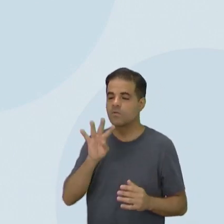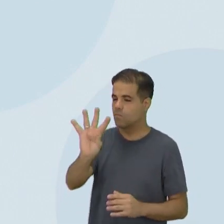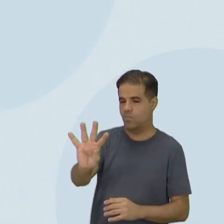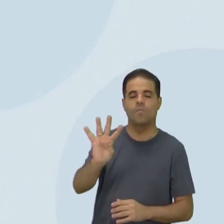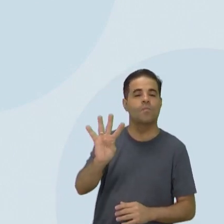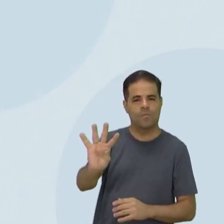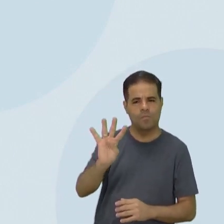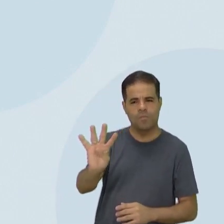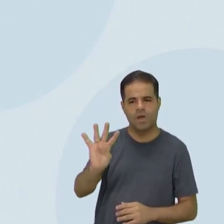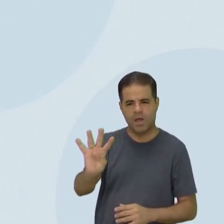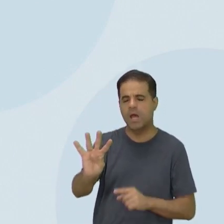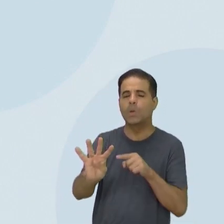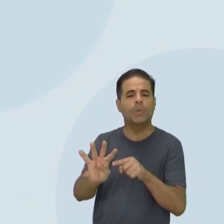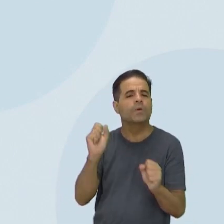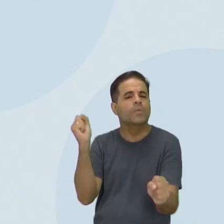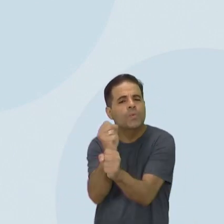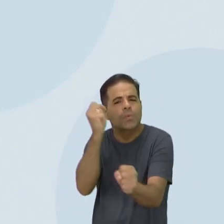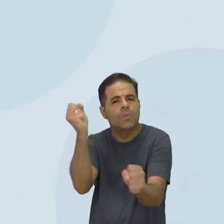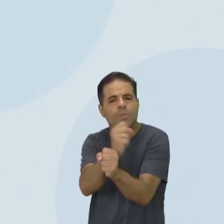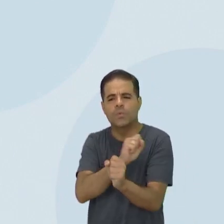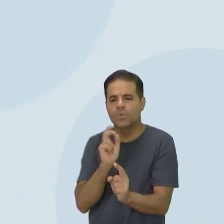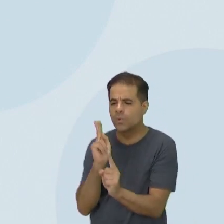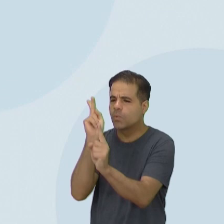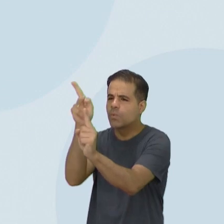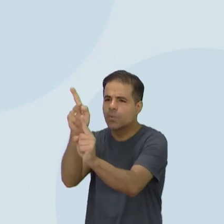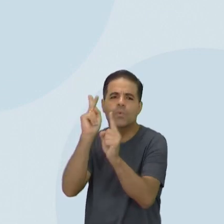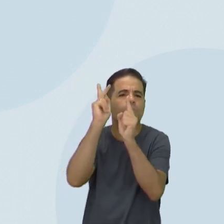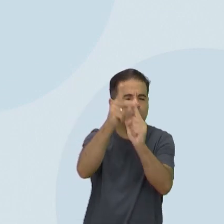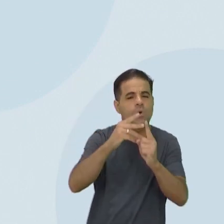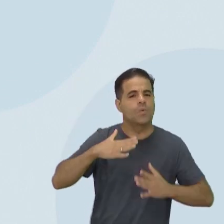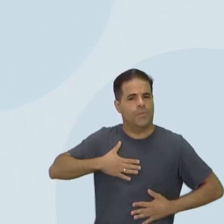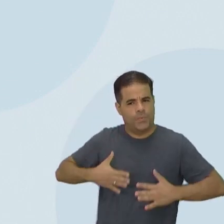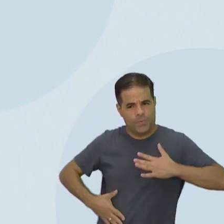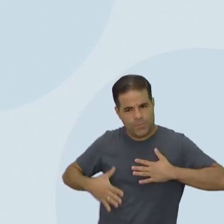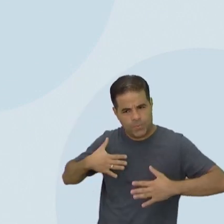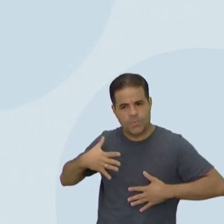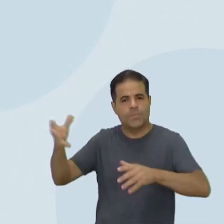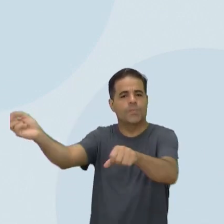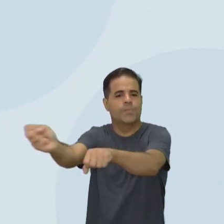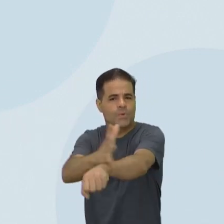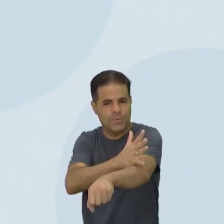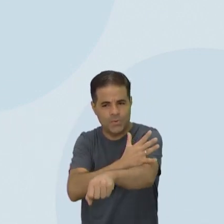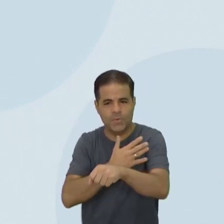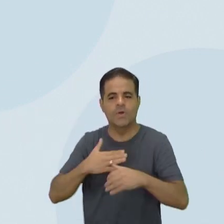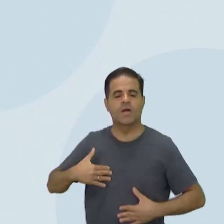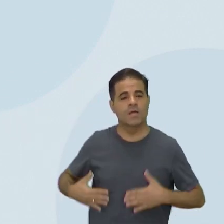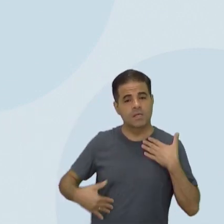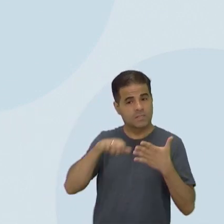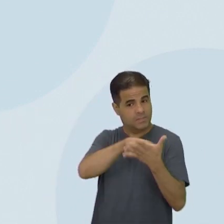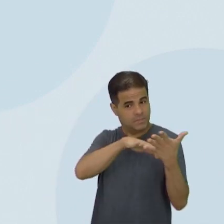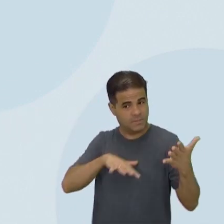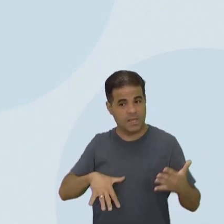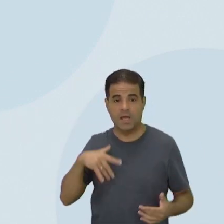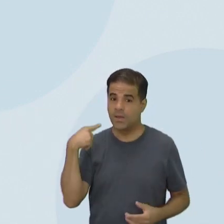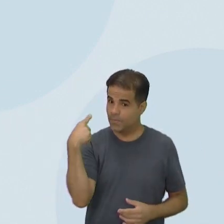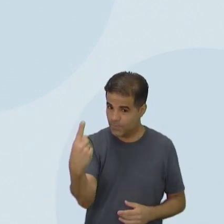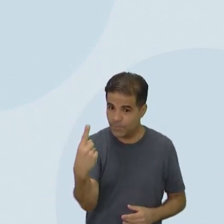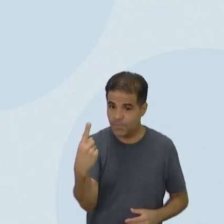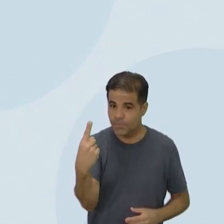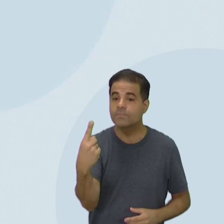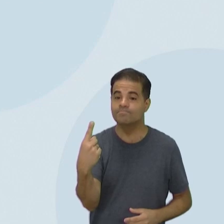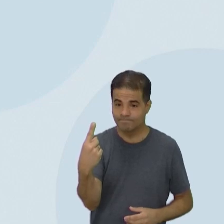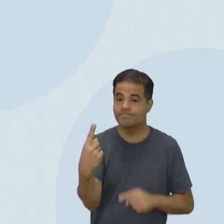4, tá? Construção de personagens, corpo e emoção, na atividade 1. Né?